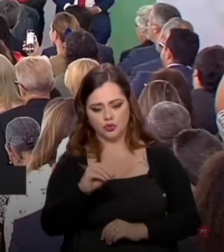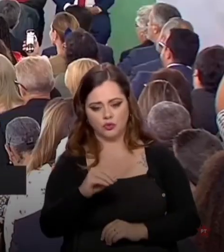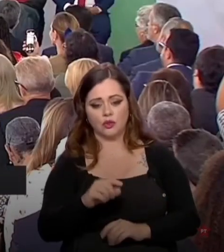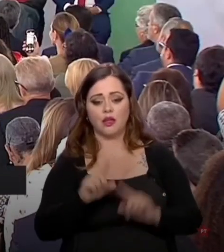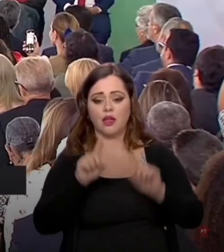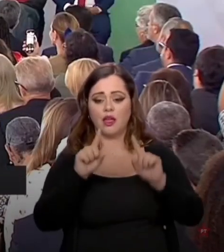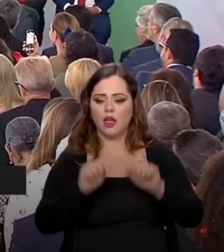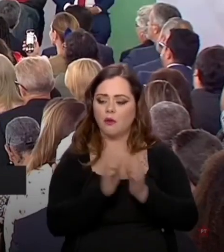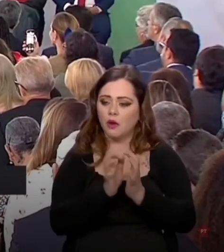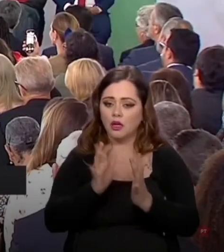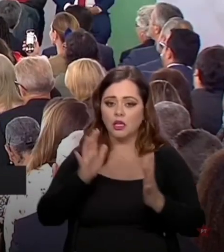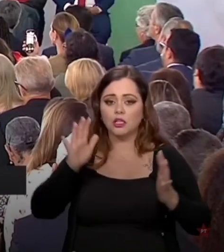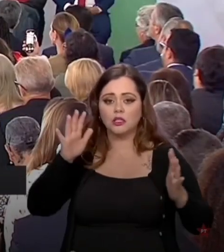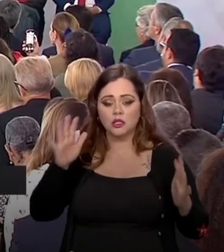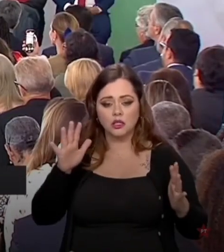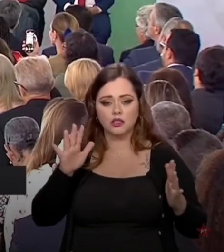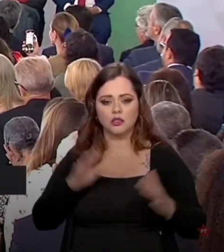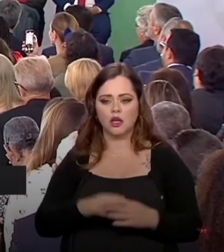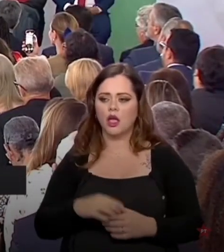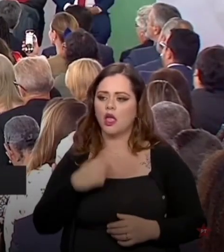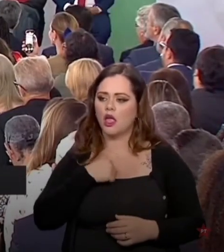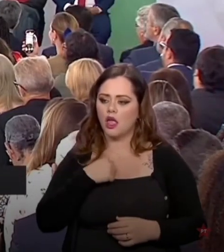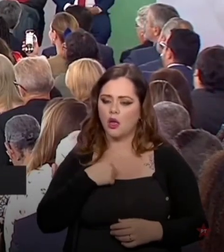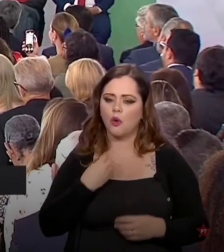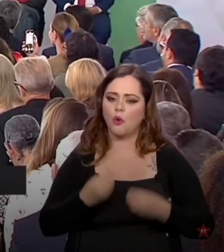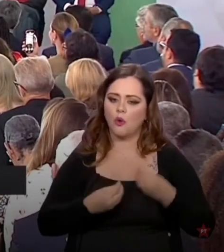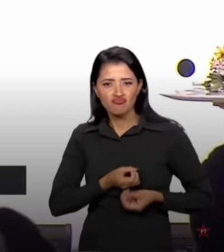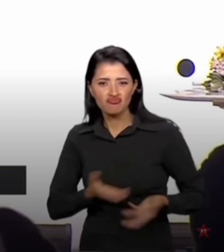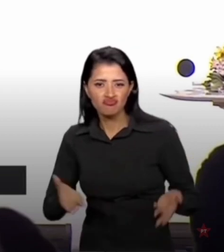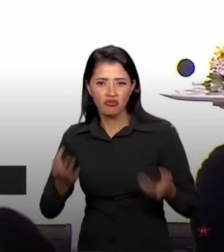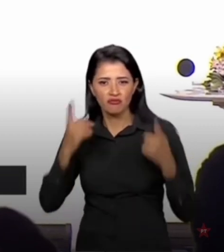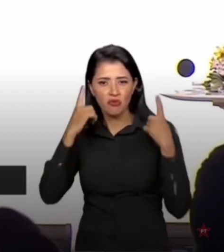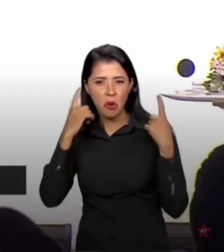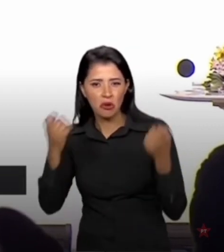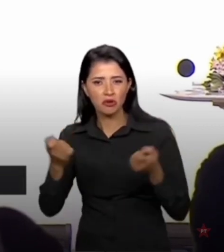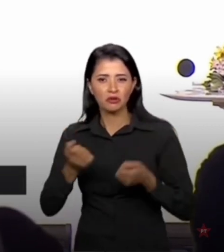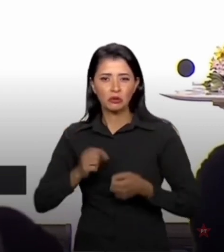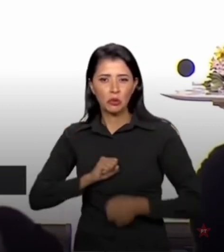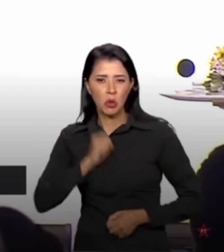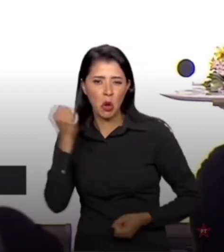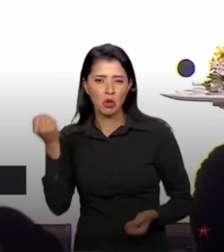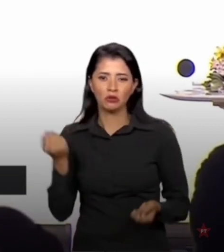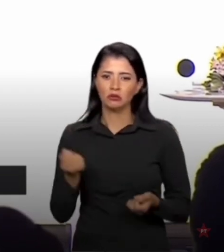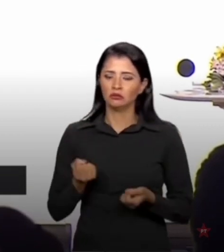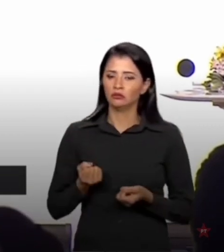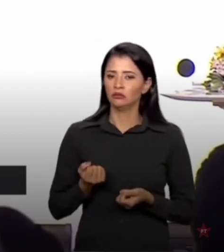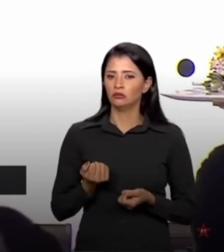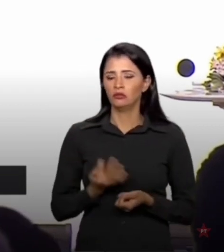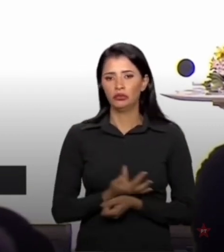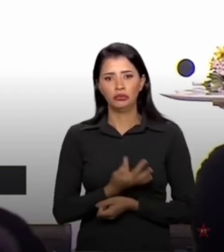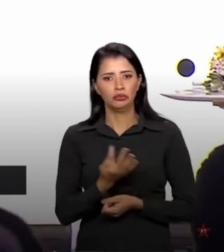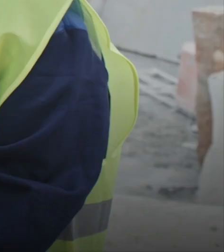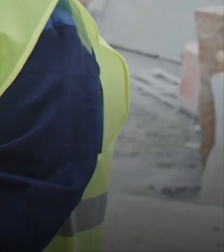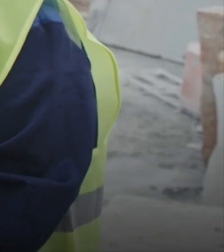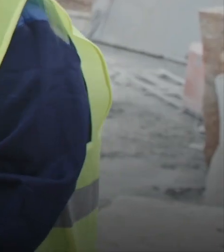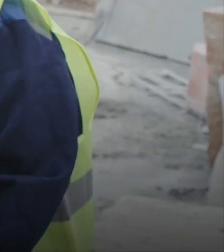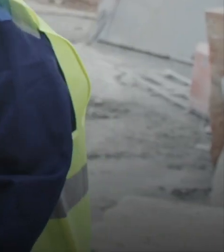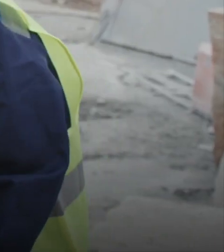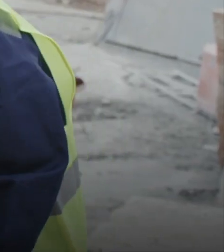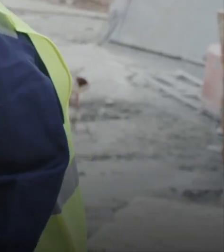estão os reajustes de 9% para os servidores federais e de 15% do piso salarial do magistério.